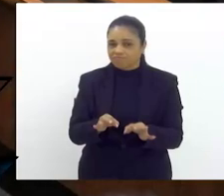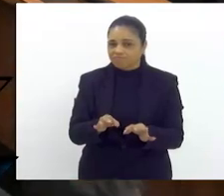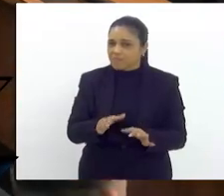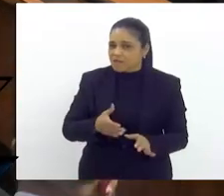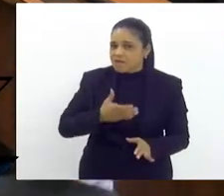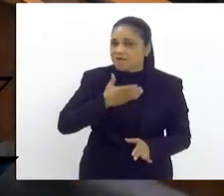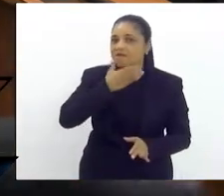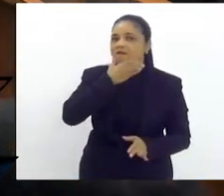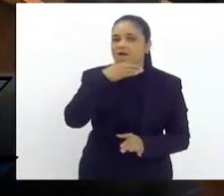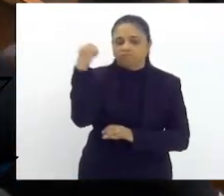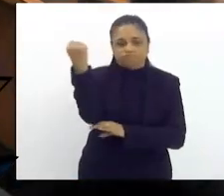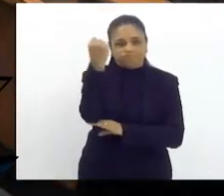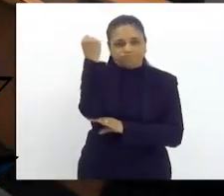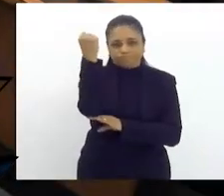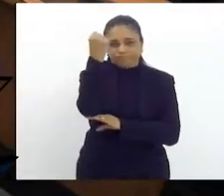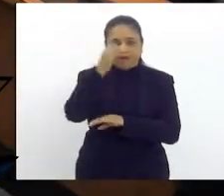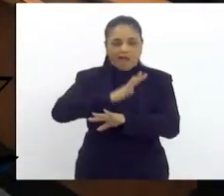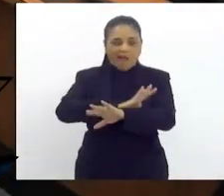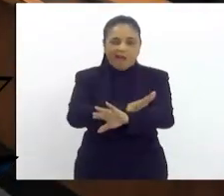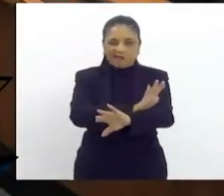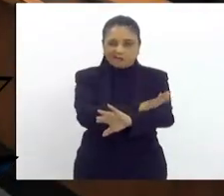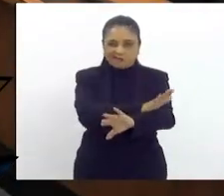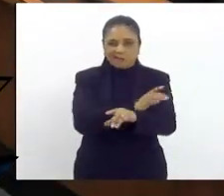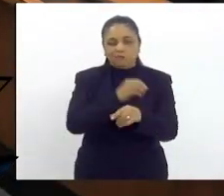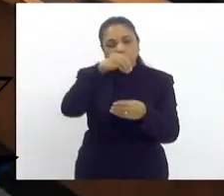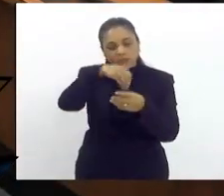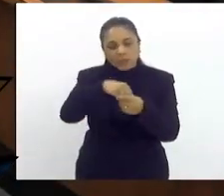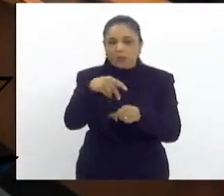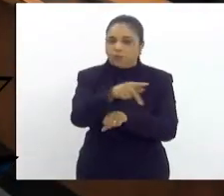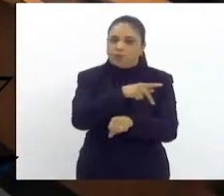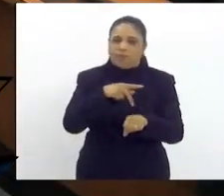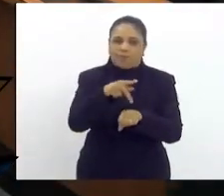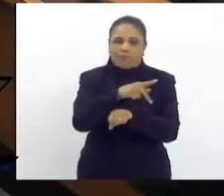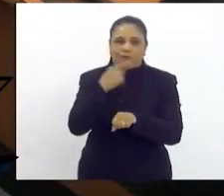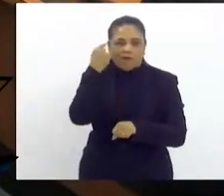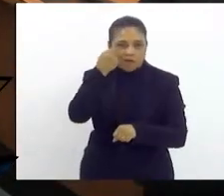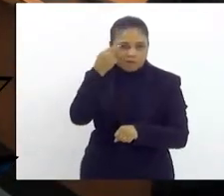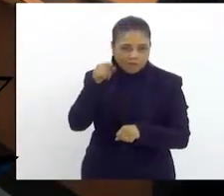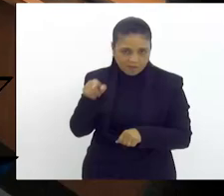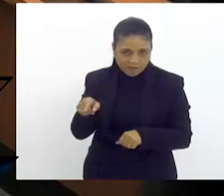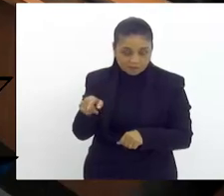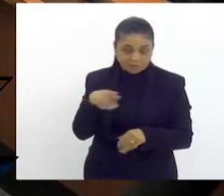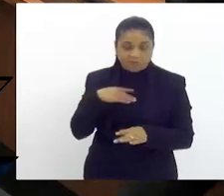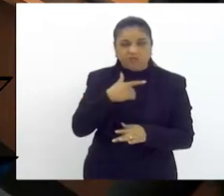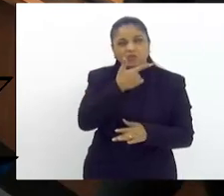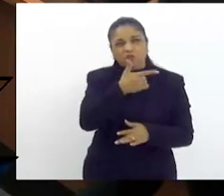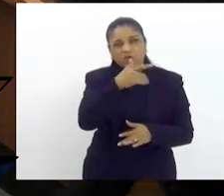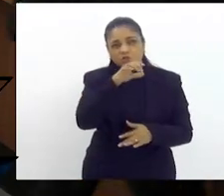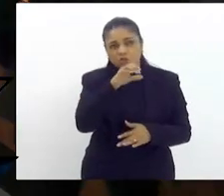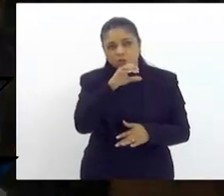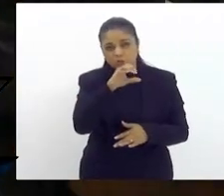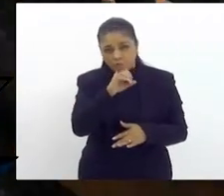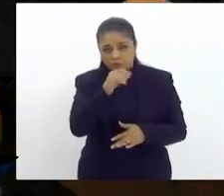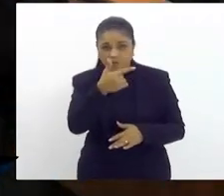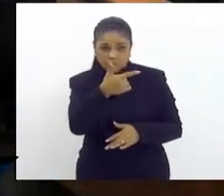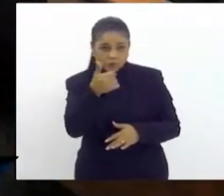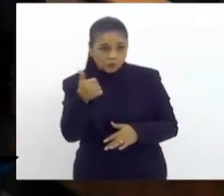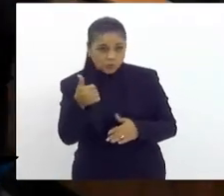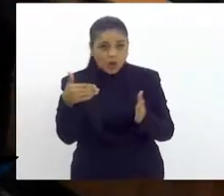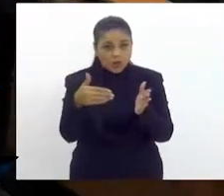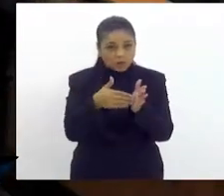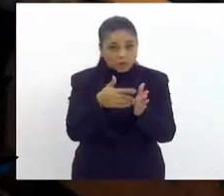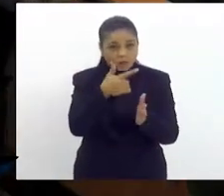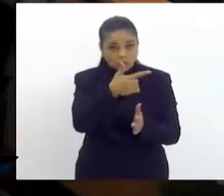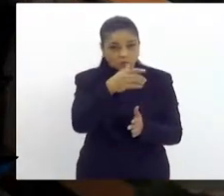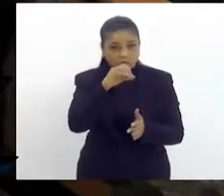racismo que vem acontecendo naquele País É bom que se diga que de 2021 até